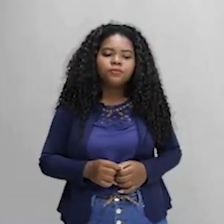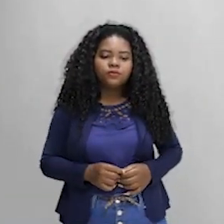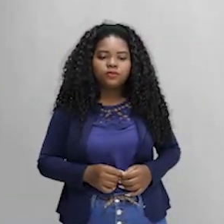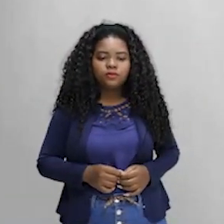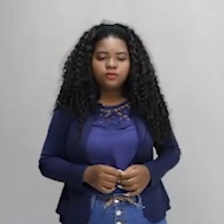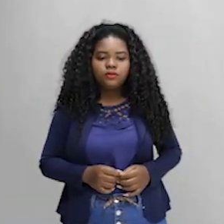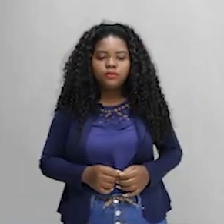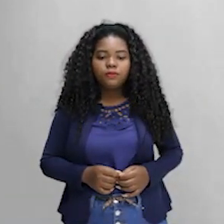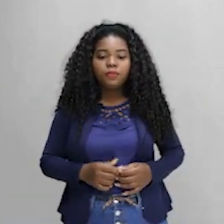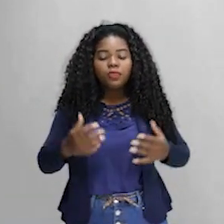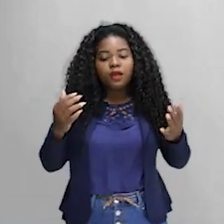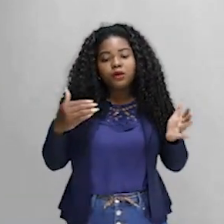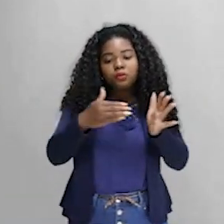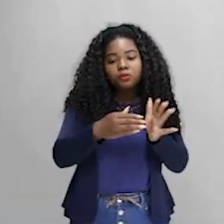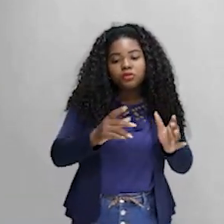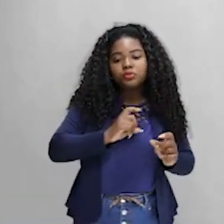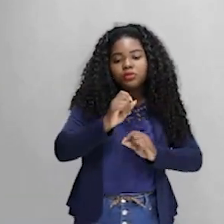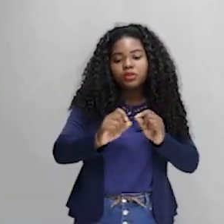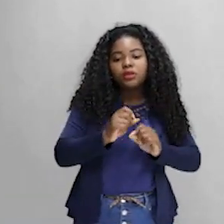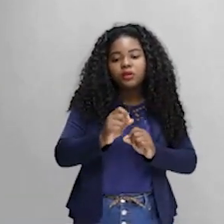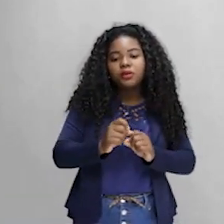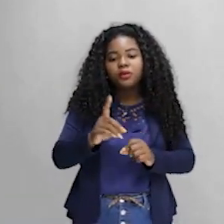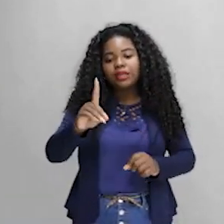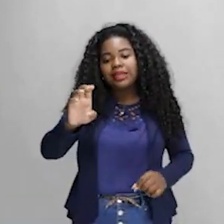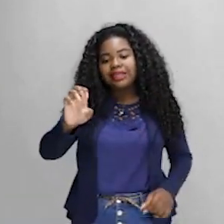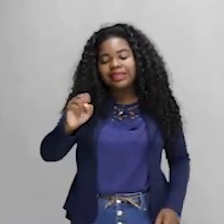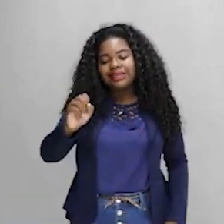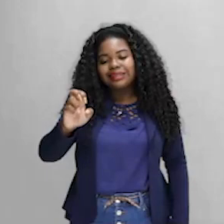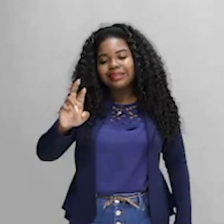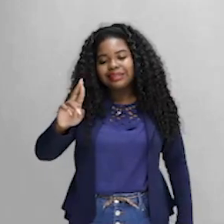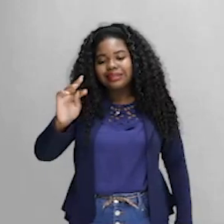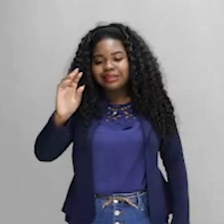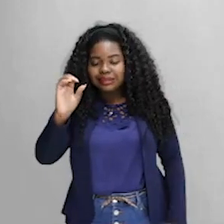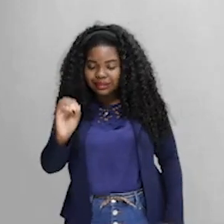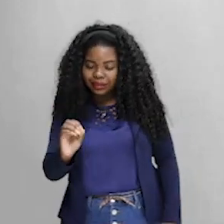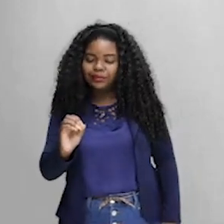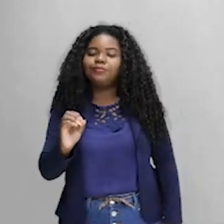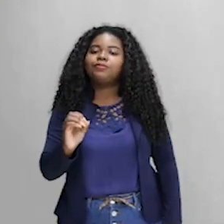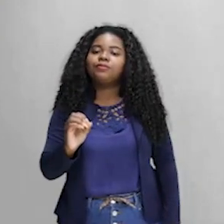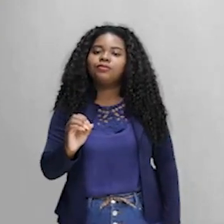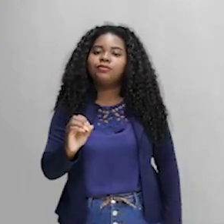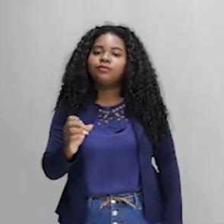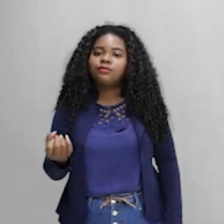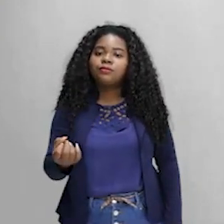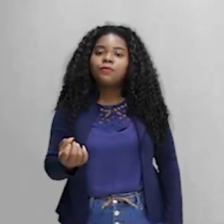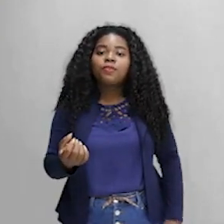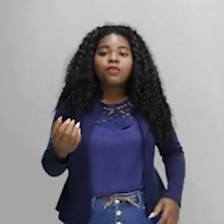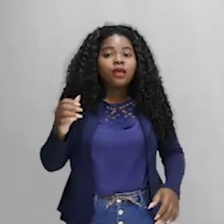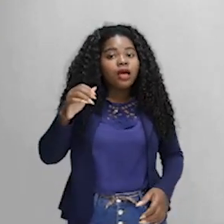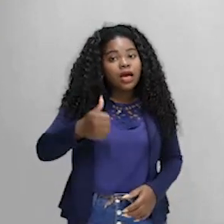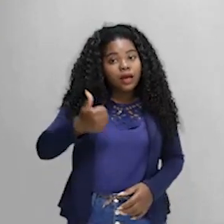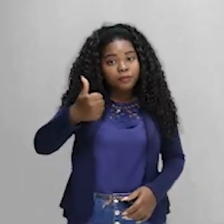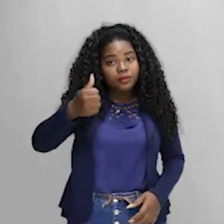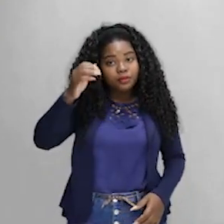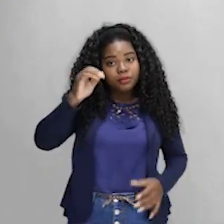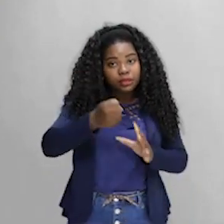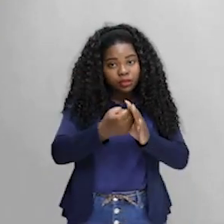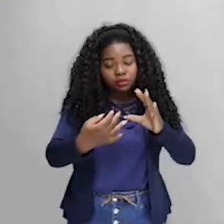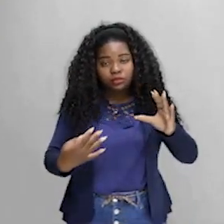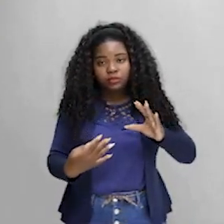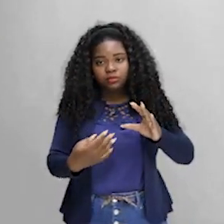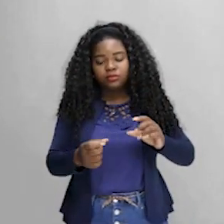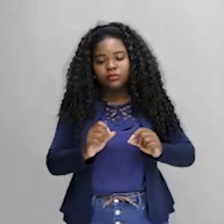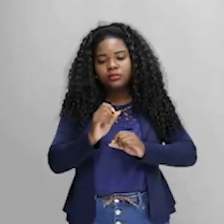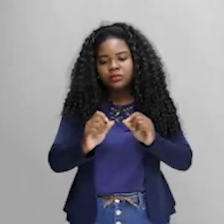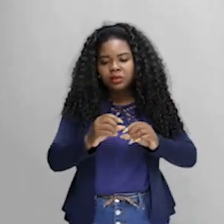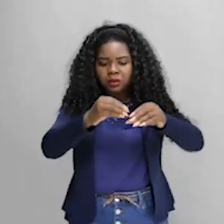agora. O último aí, bioma, galera, a região dos desertos. A primeira característica que eu te digo, que vai caracterizar um deserto, gente,